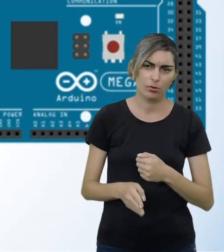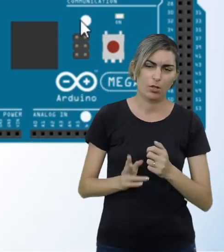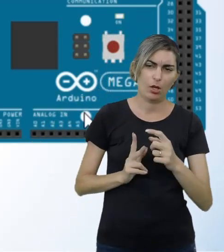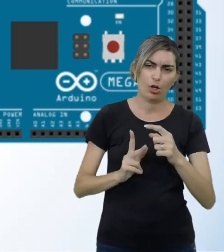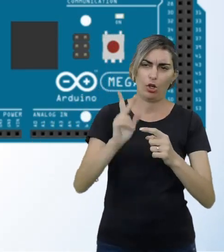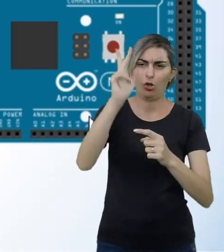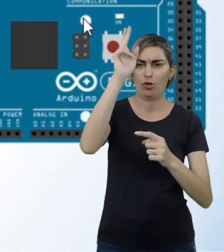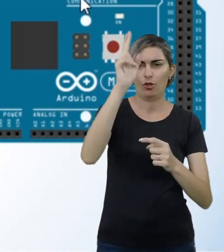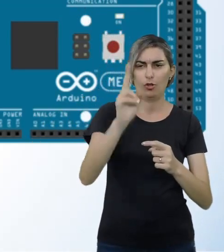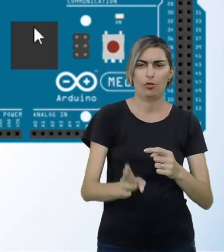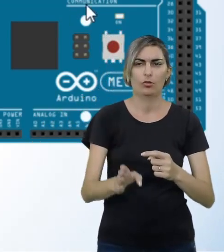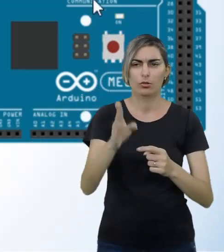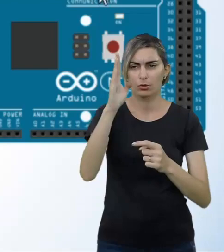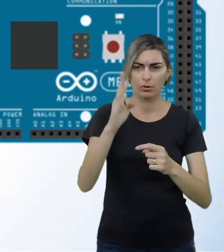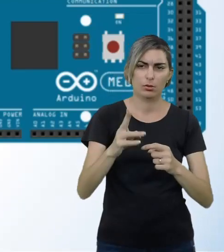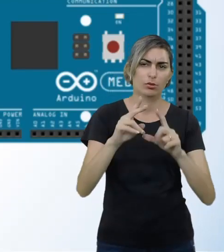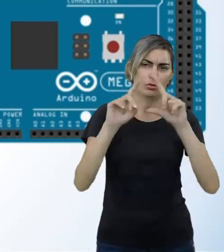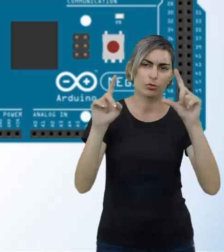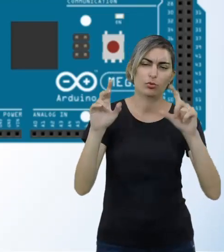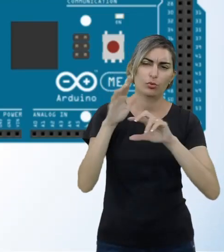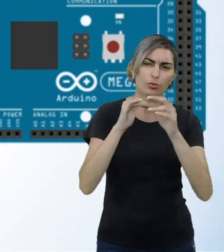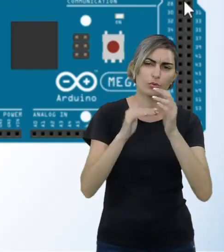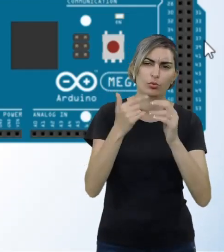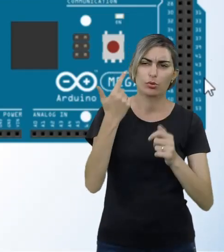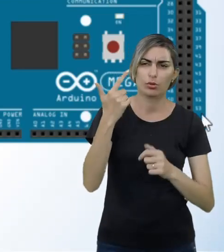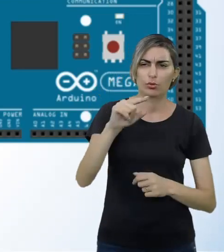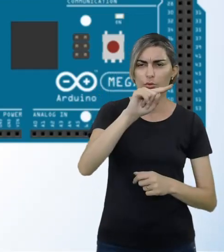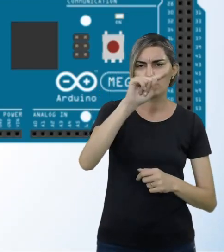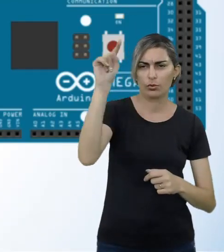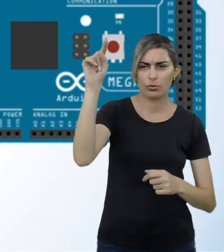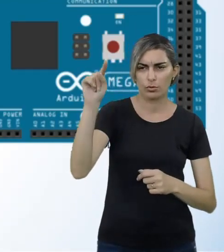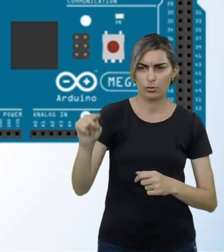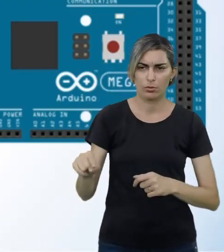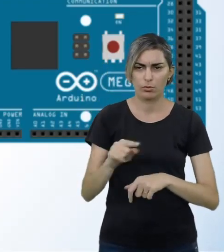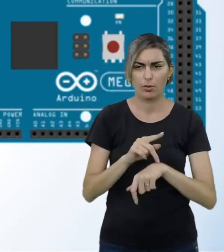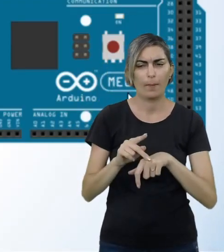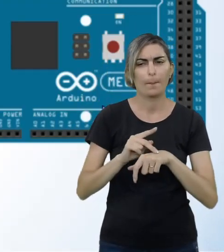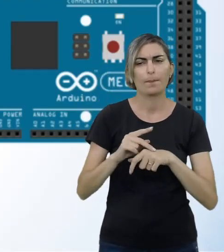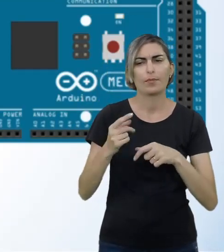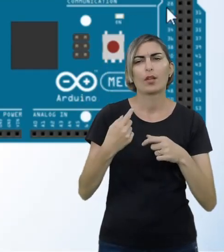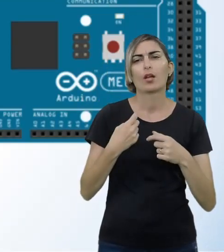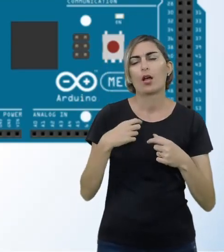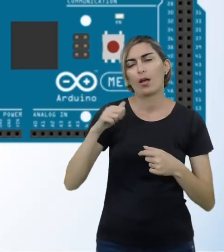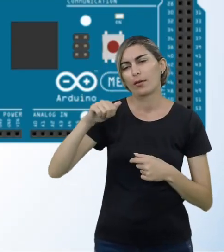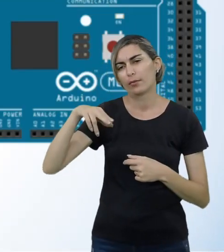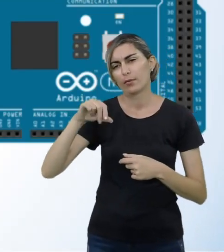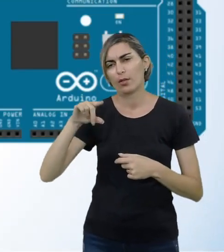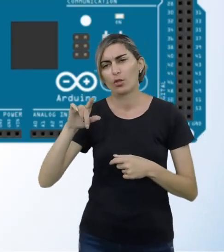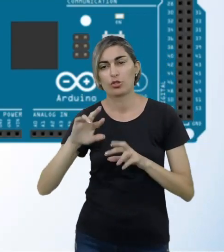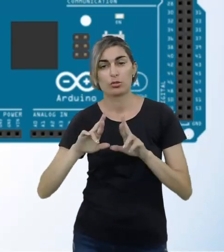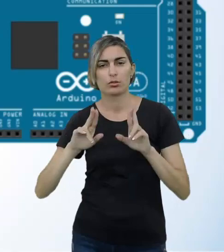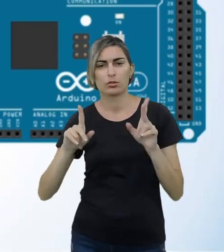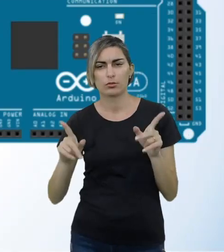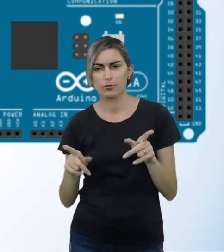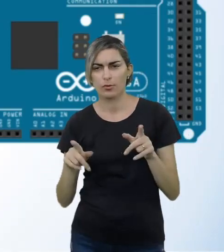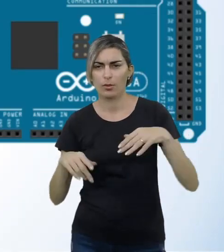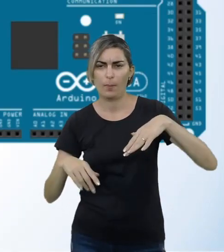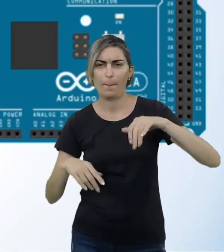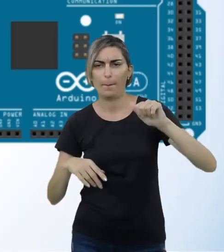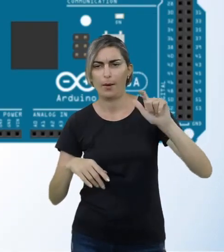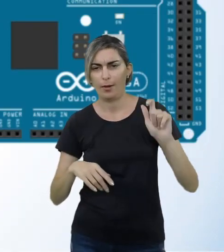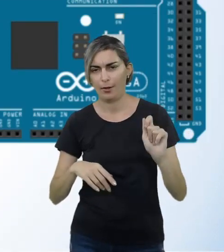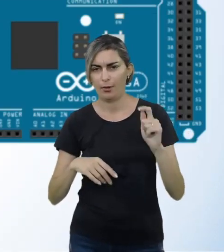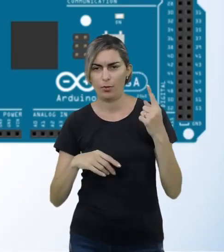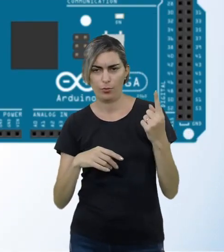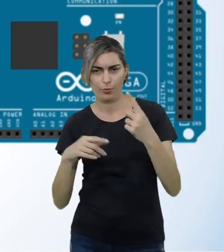você cortasse ele aqui, você tinha um Uno. Todas essas outras portas digitais aqui e analógicas é o que diferencia o Mega do Arduino